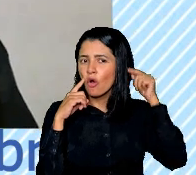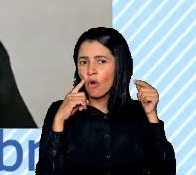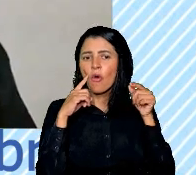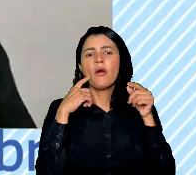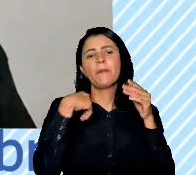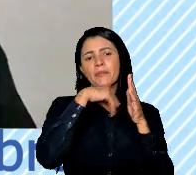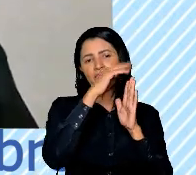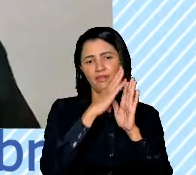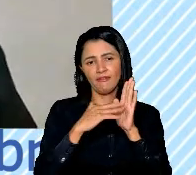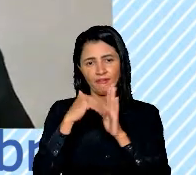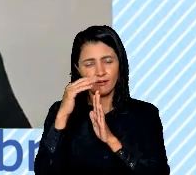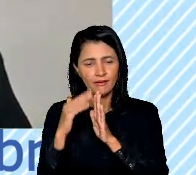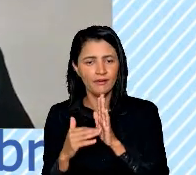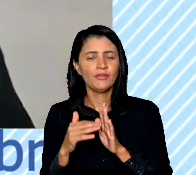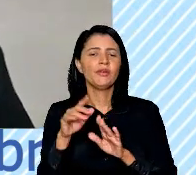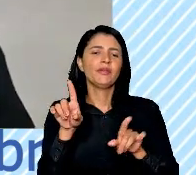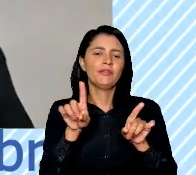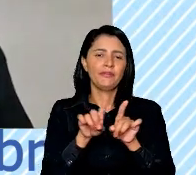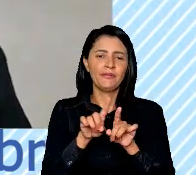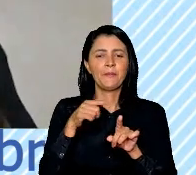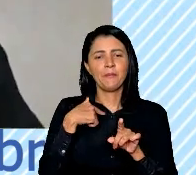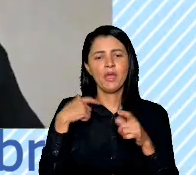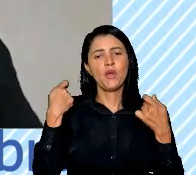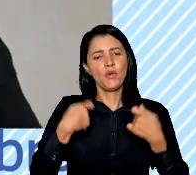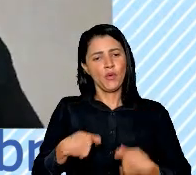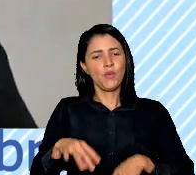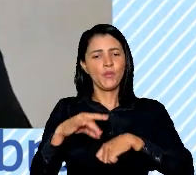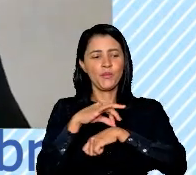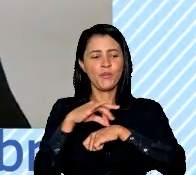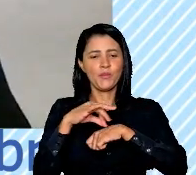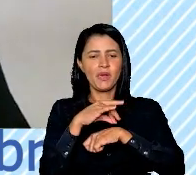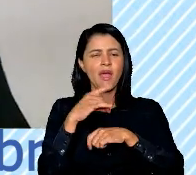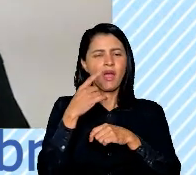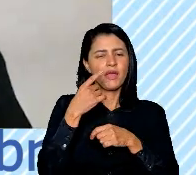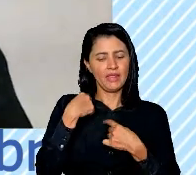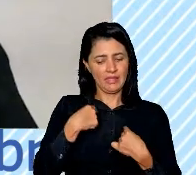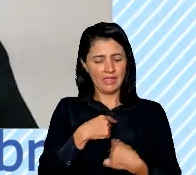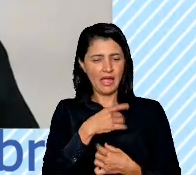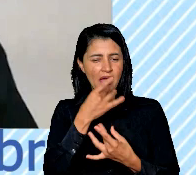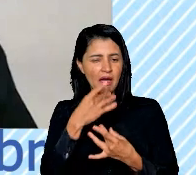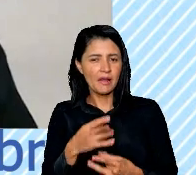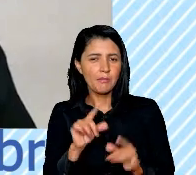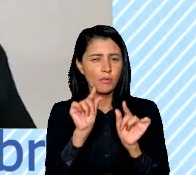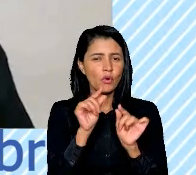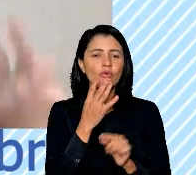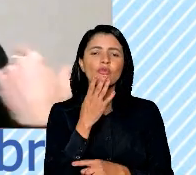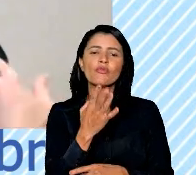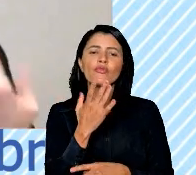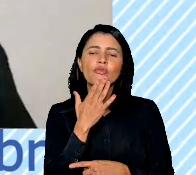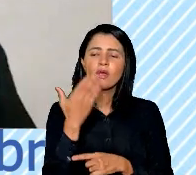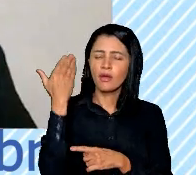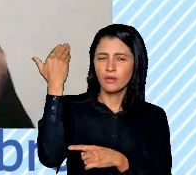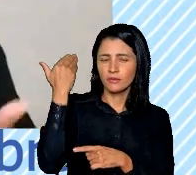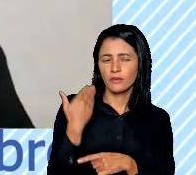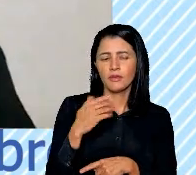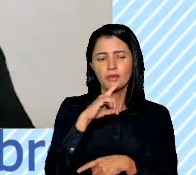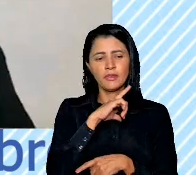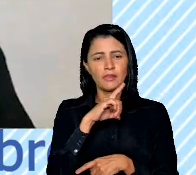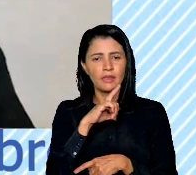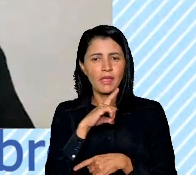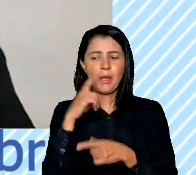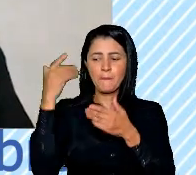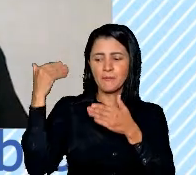artificiais, eu estou com uma roupa preta, com pequenos detalhes coloridos, atrás de mim tem uma